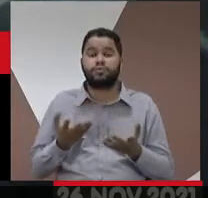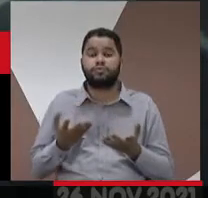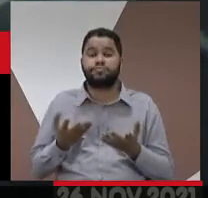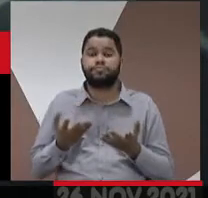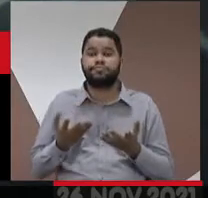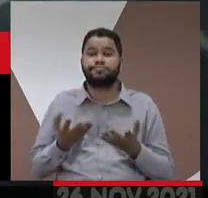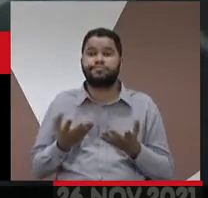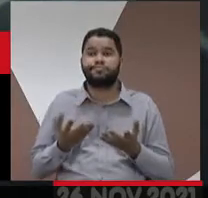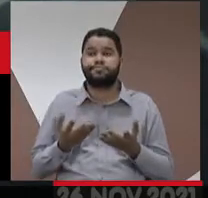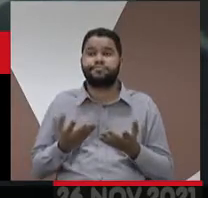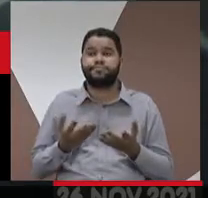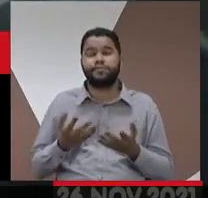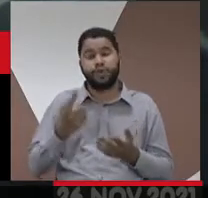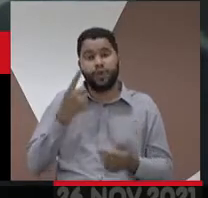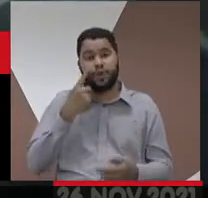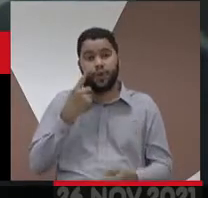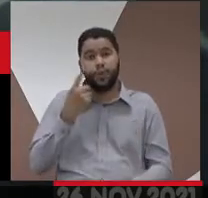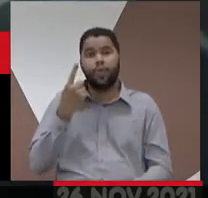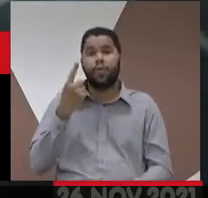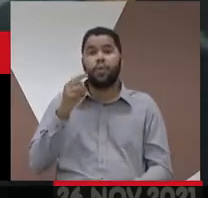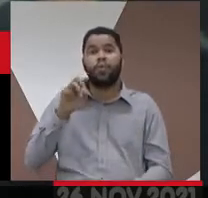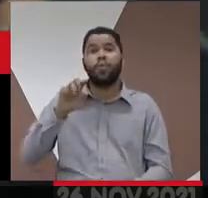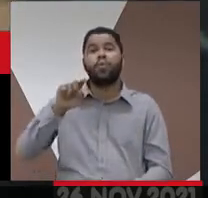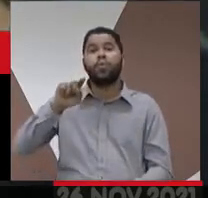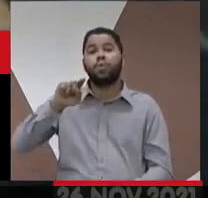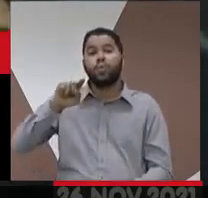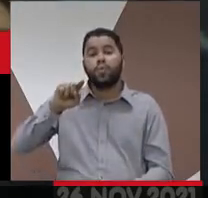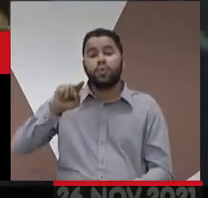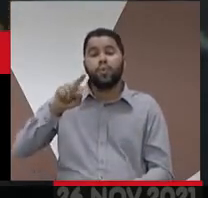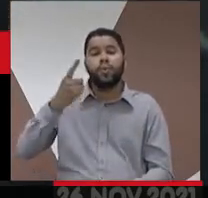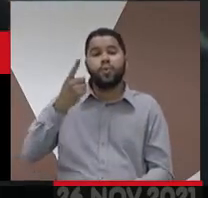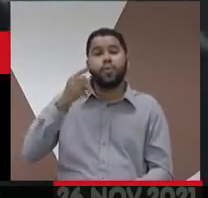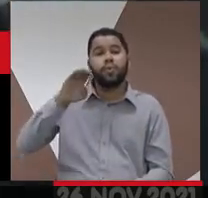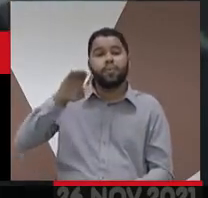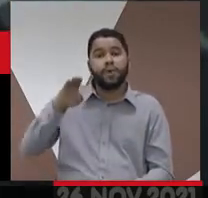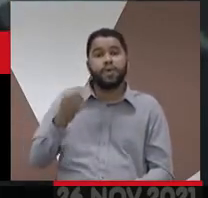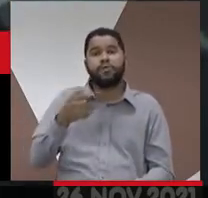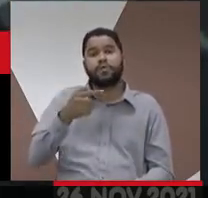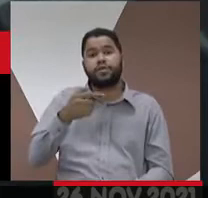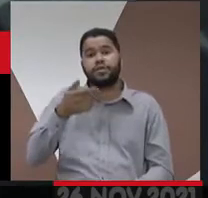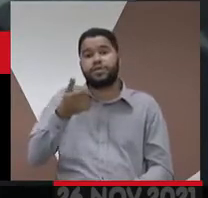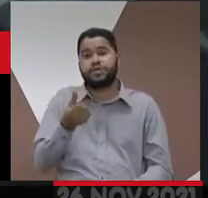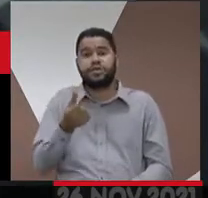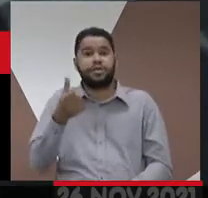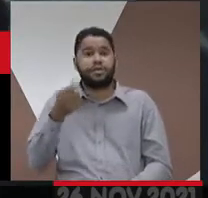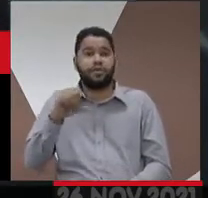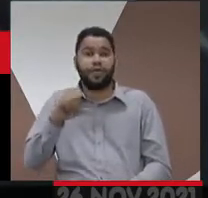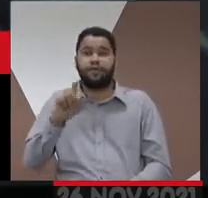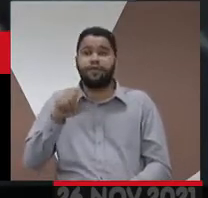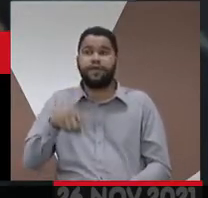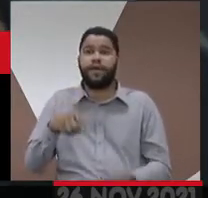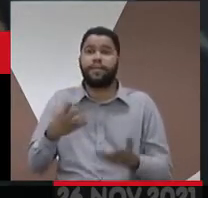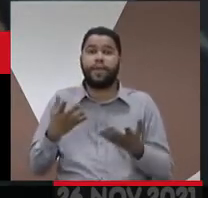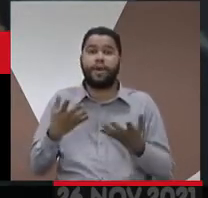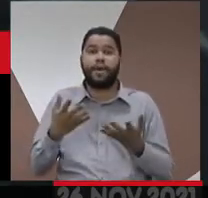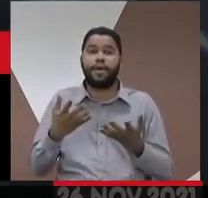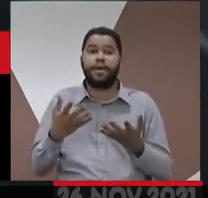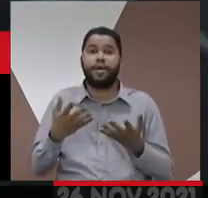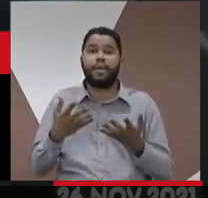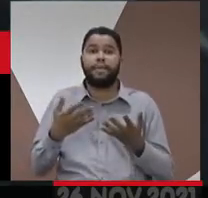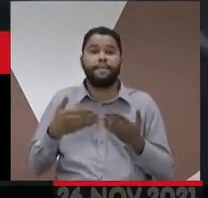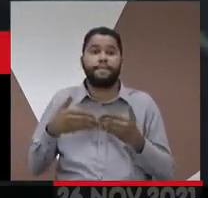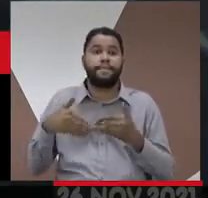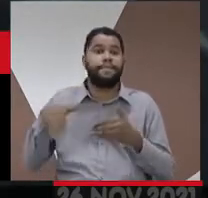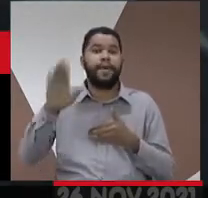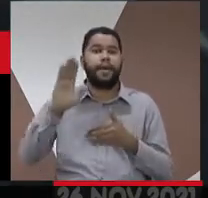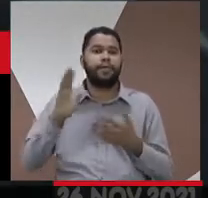esse 1,769 bilhões vai para 3,5 bilhões. Agora, pagar um